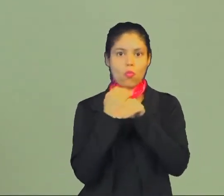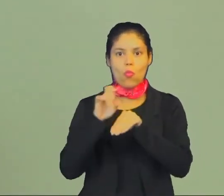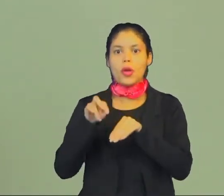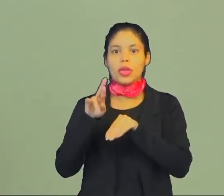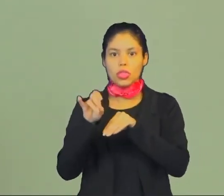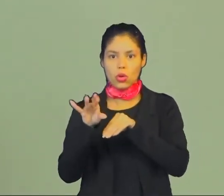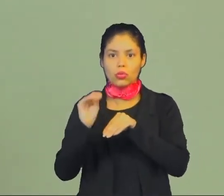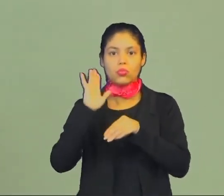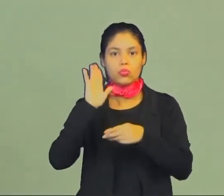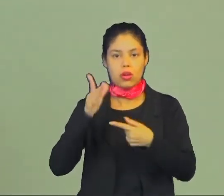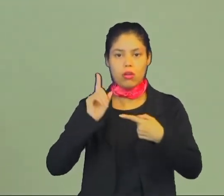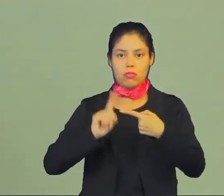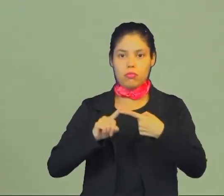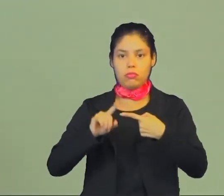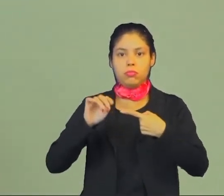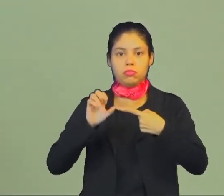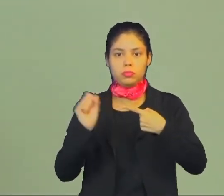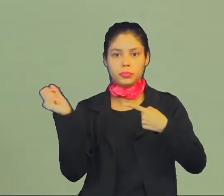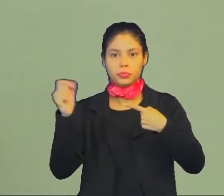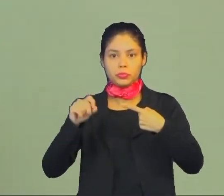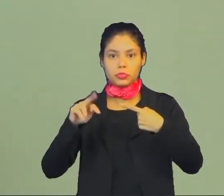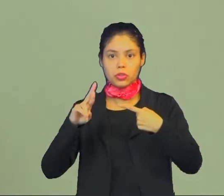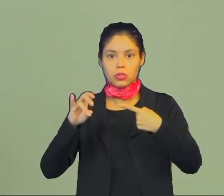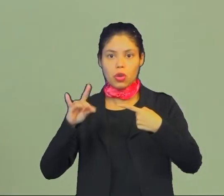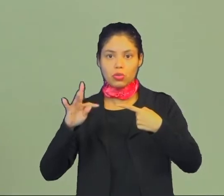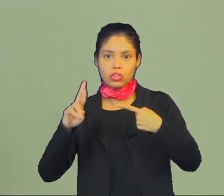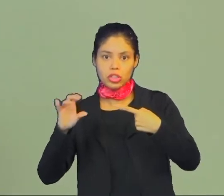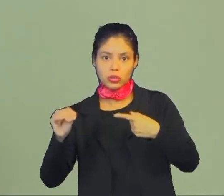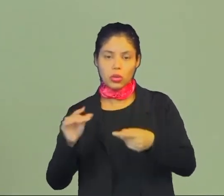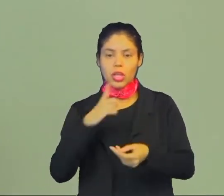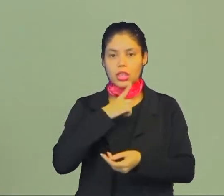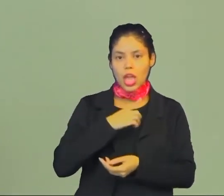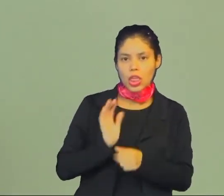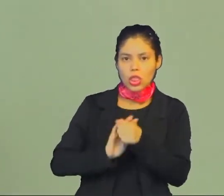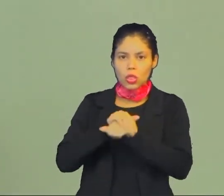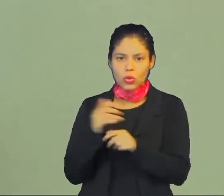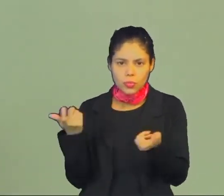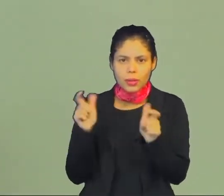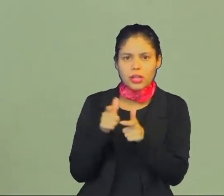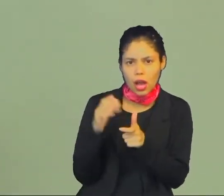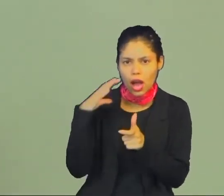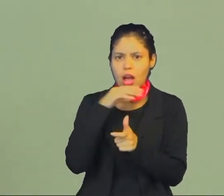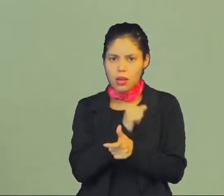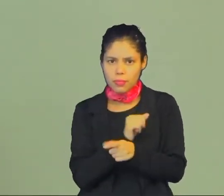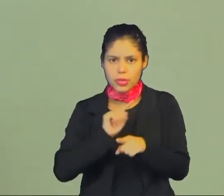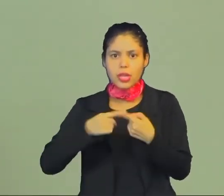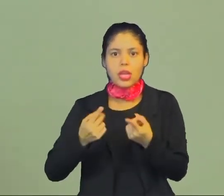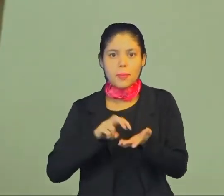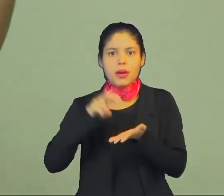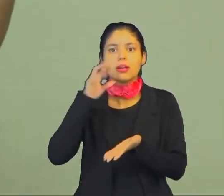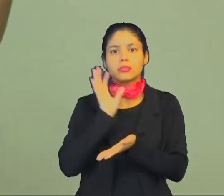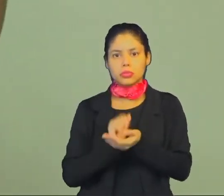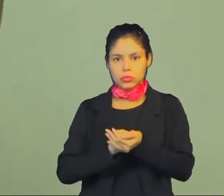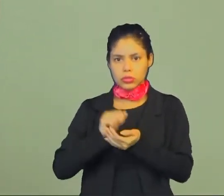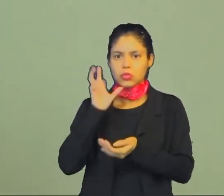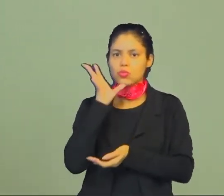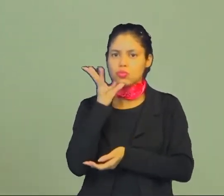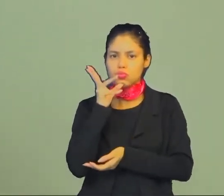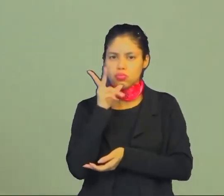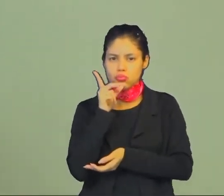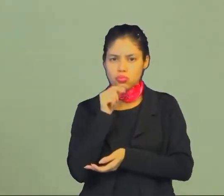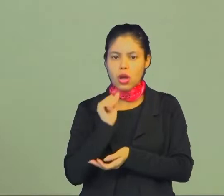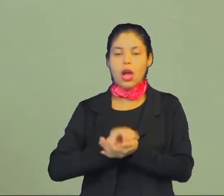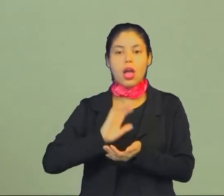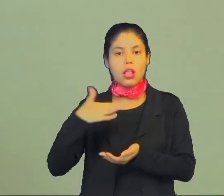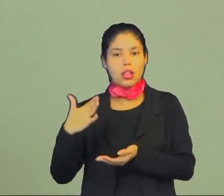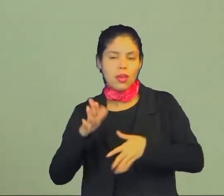iguais o Salsicha Então nesse caso eu vou ter um dia mais longo vou ter noites mais curtas isso vai depender então né quando os